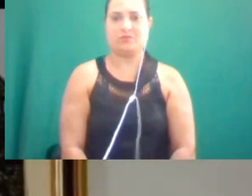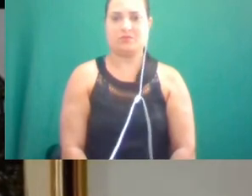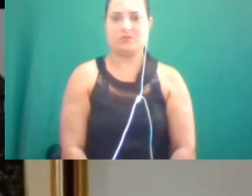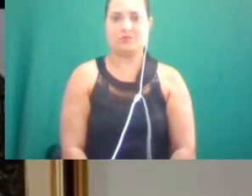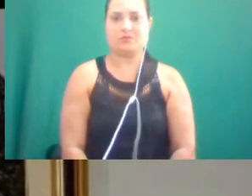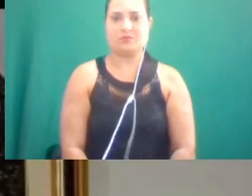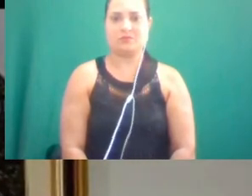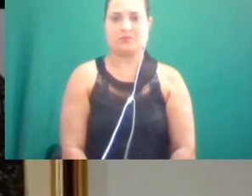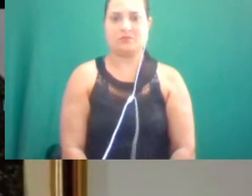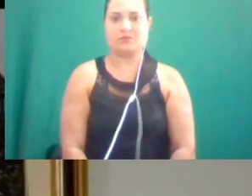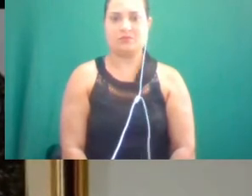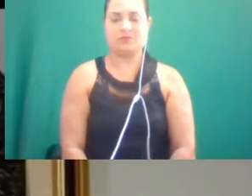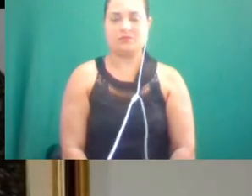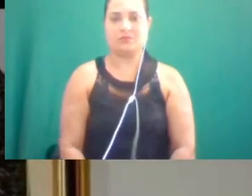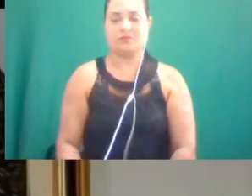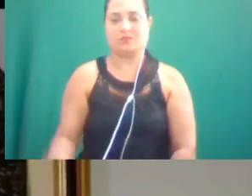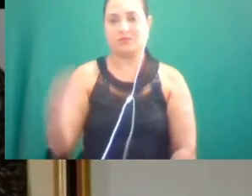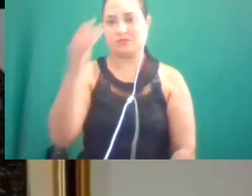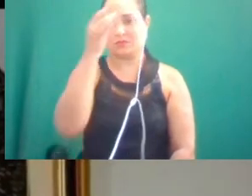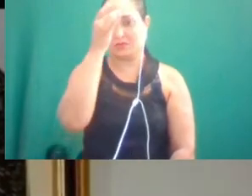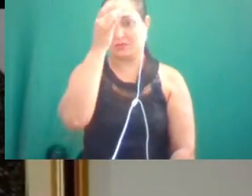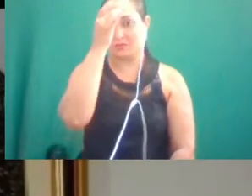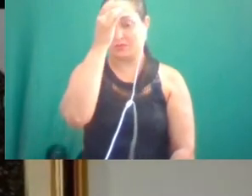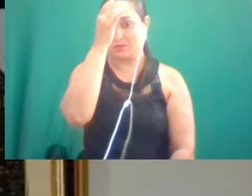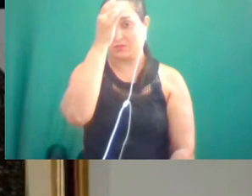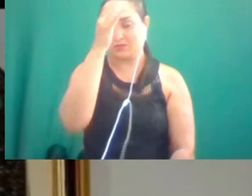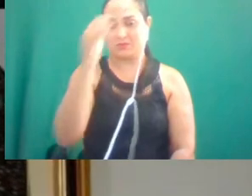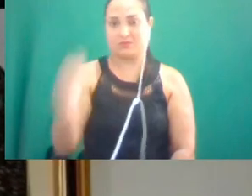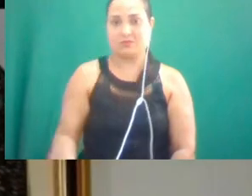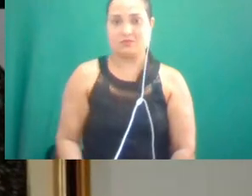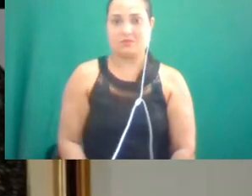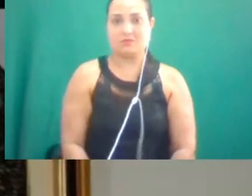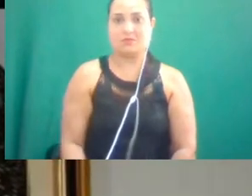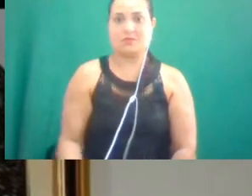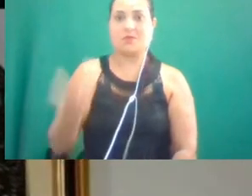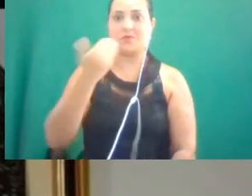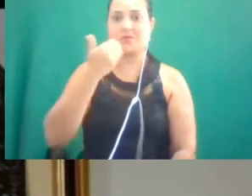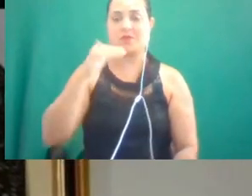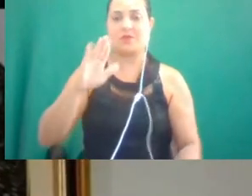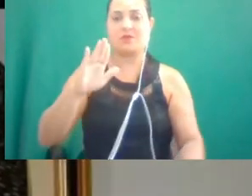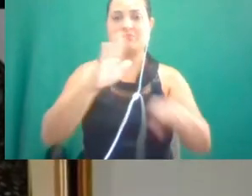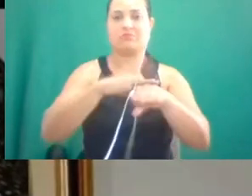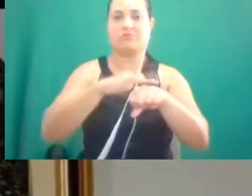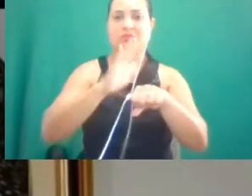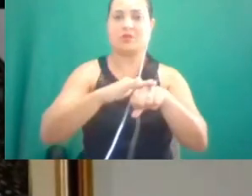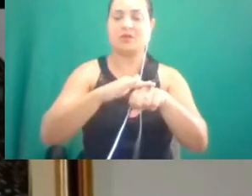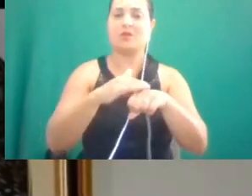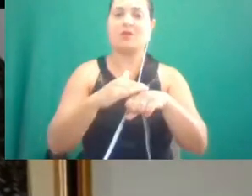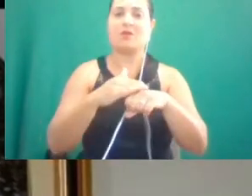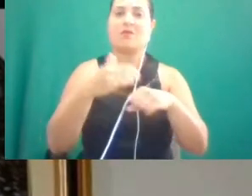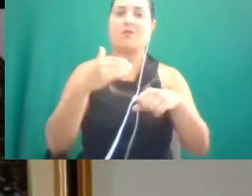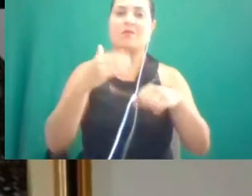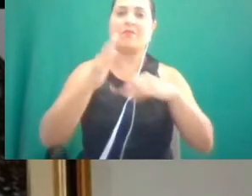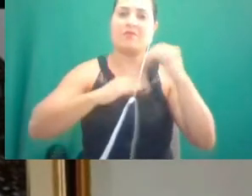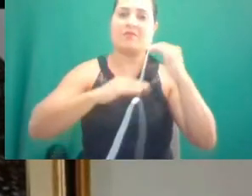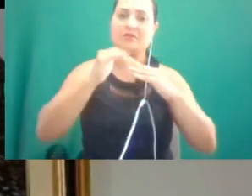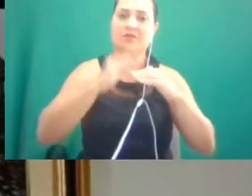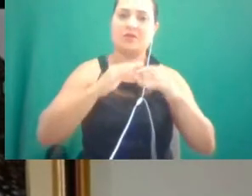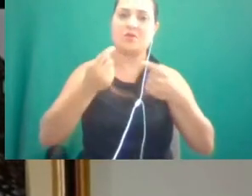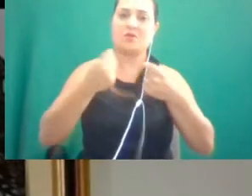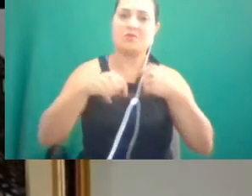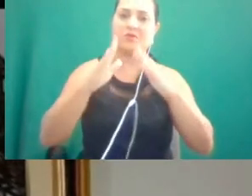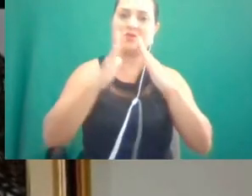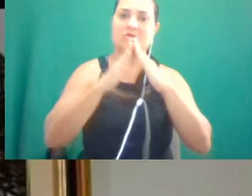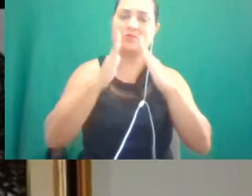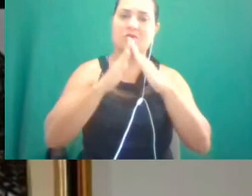exercer minha profissão com compromissos morais, éticos e preservacionistas, desenvolvendo a relação harmoniosa entre